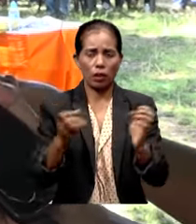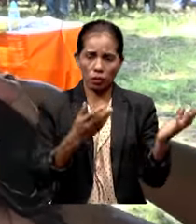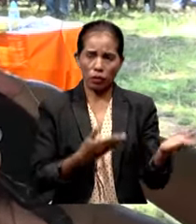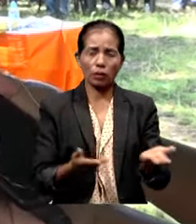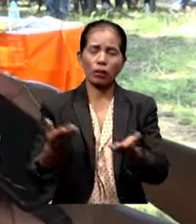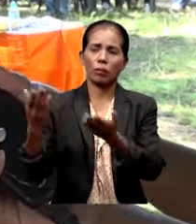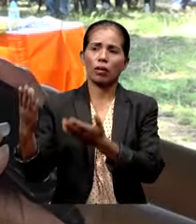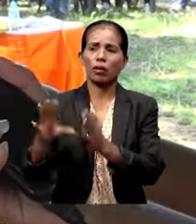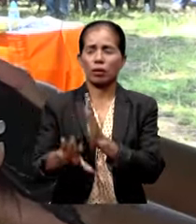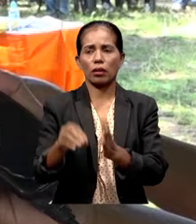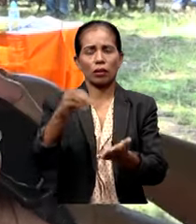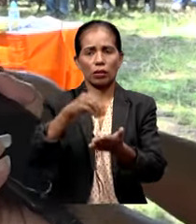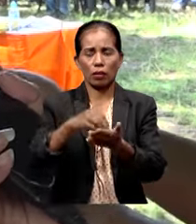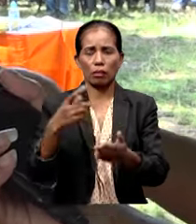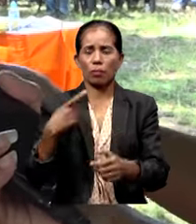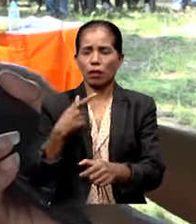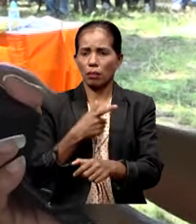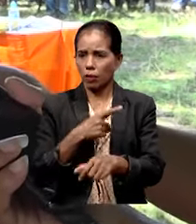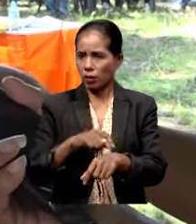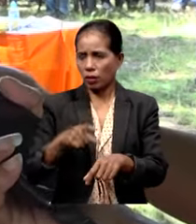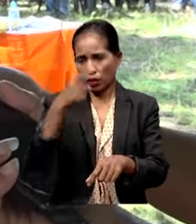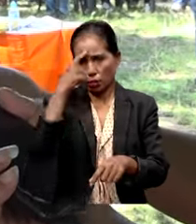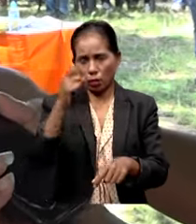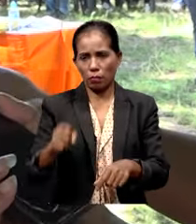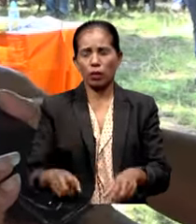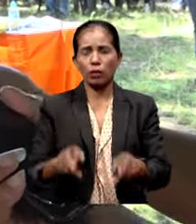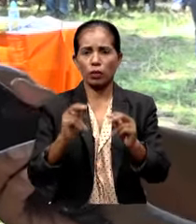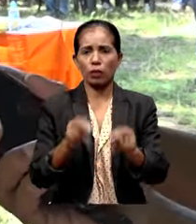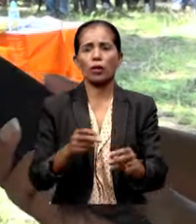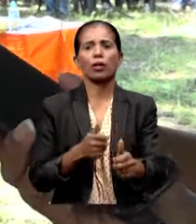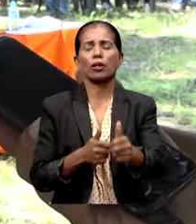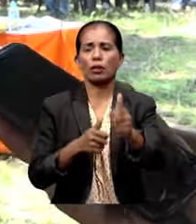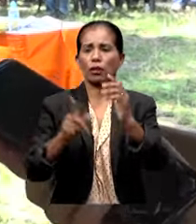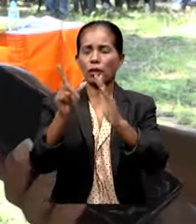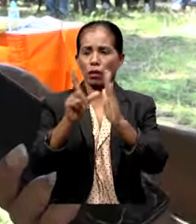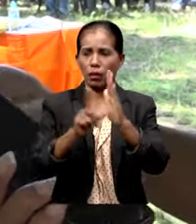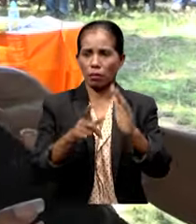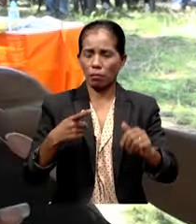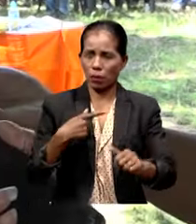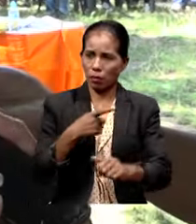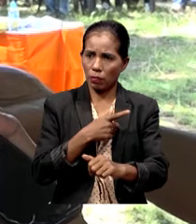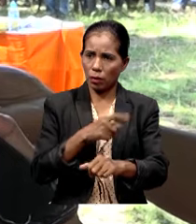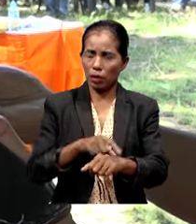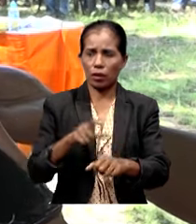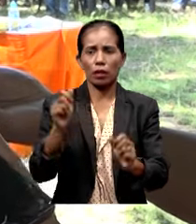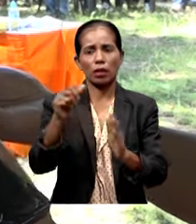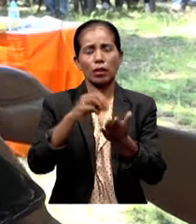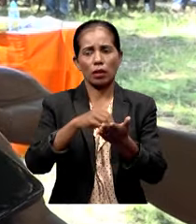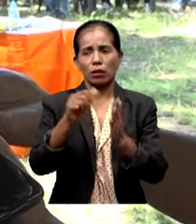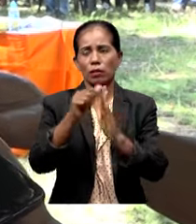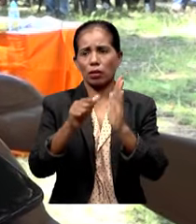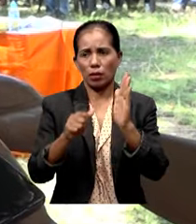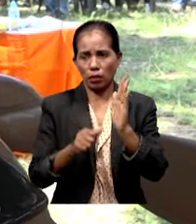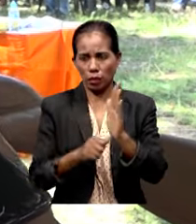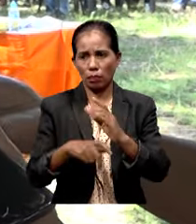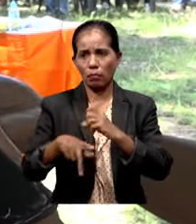atu tau ia plenari, tamba necessita tuir lei, Parlamento Nacional sobre a agenda quando